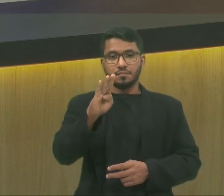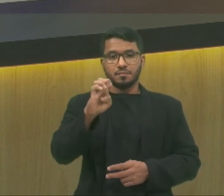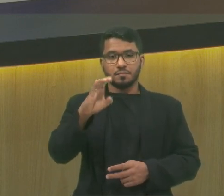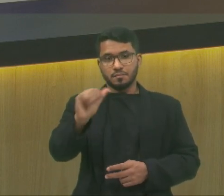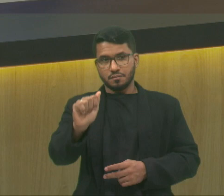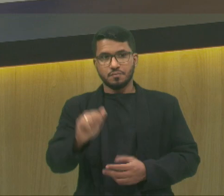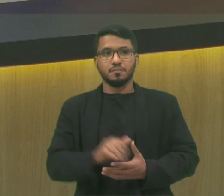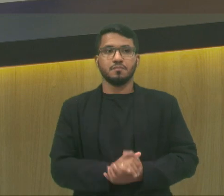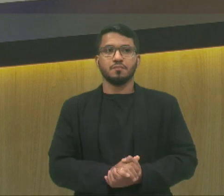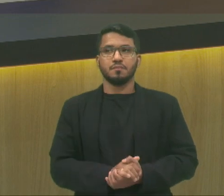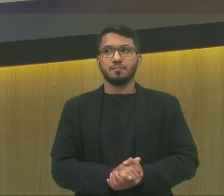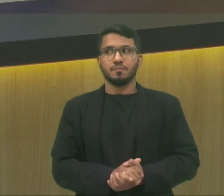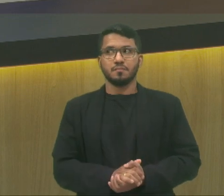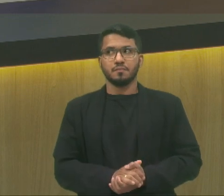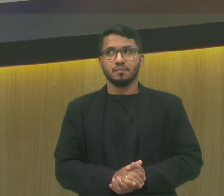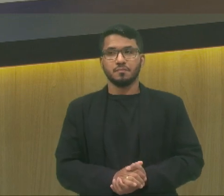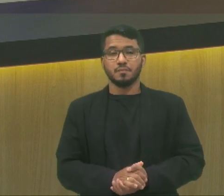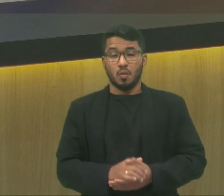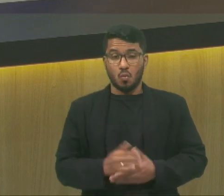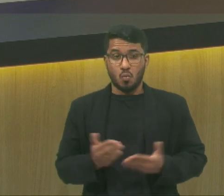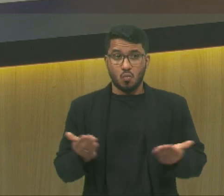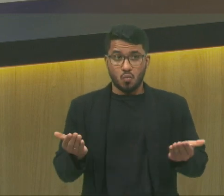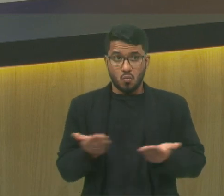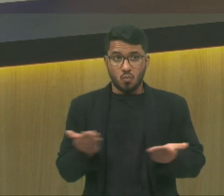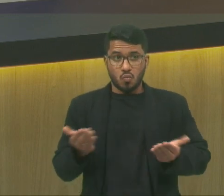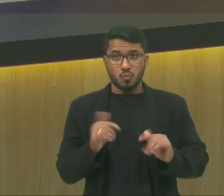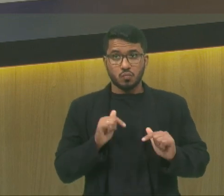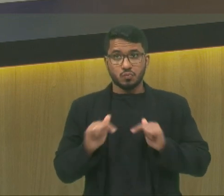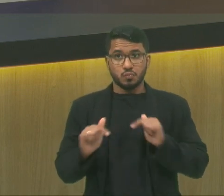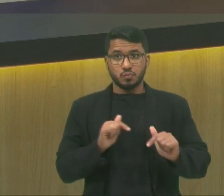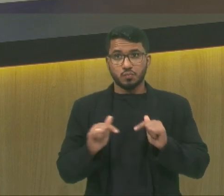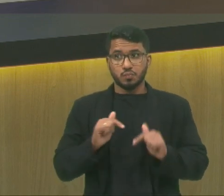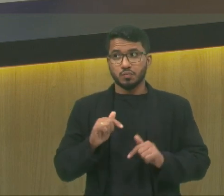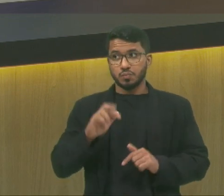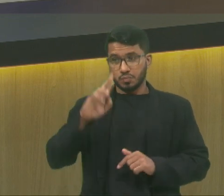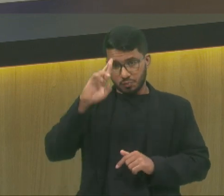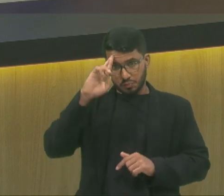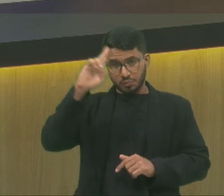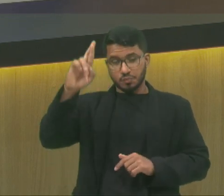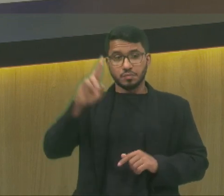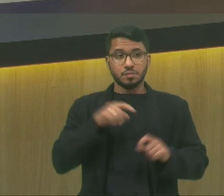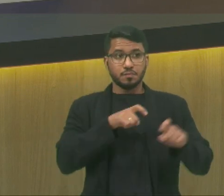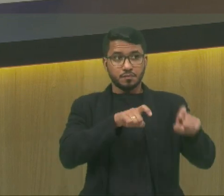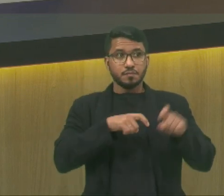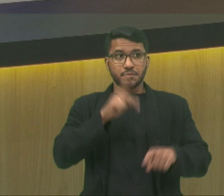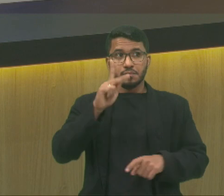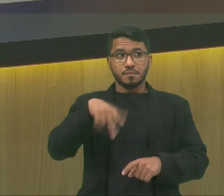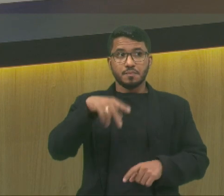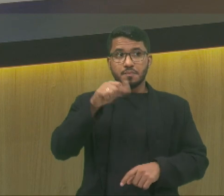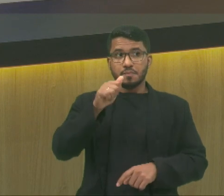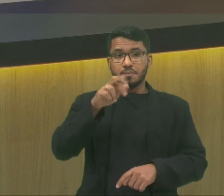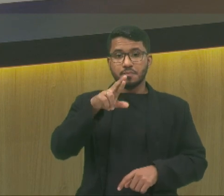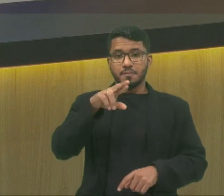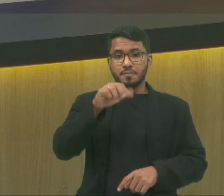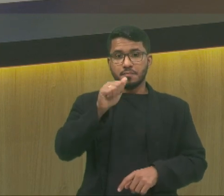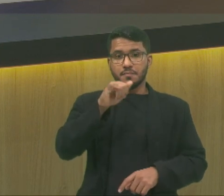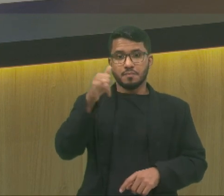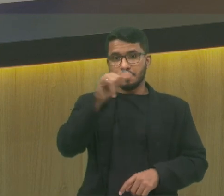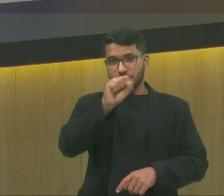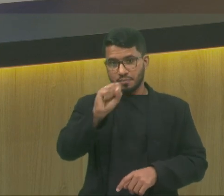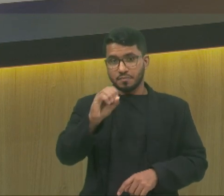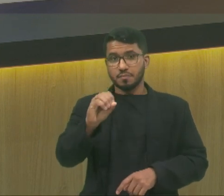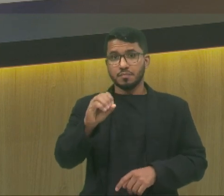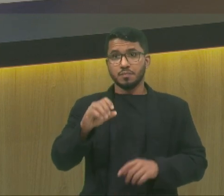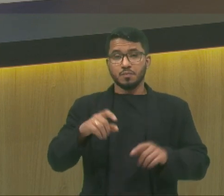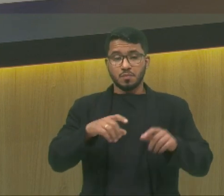Almeida Nunes. Atualmente exerce a função de gerente da Fazenda Paraíso, no município de